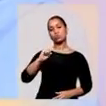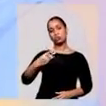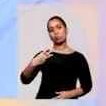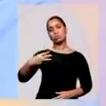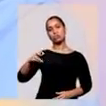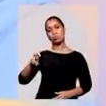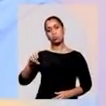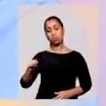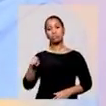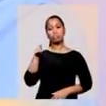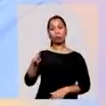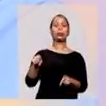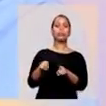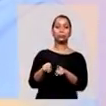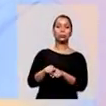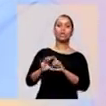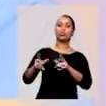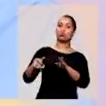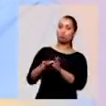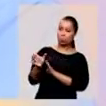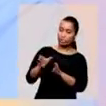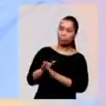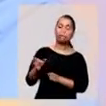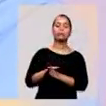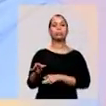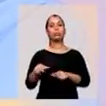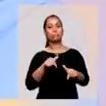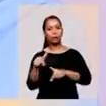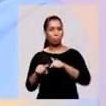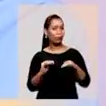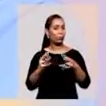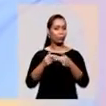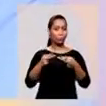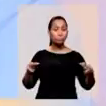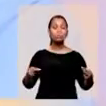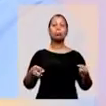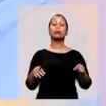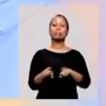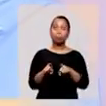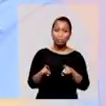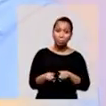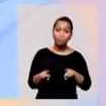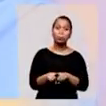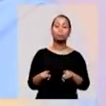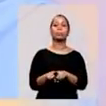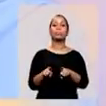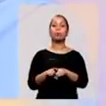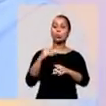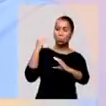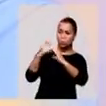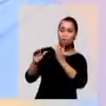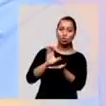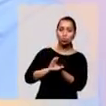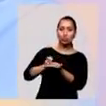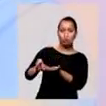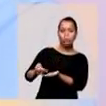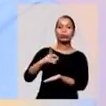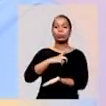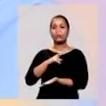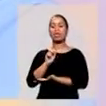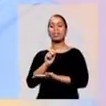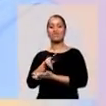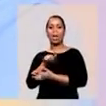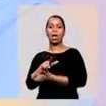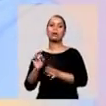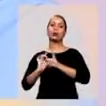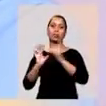3308-2358 e lá nós também fazemos toda uma orientação, carreira e tudo mais, e também nos enviar o seu currículo, porque nós temos